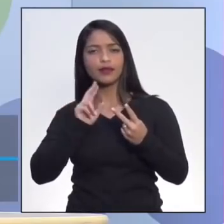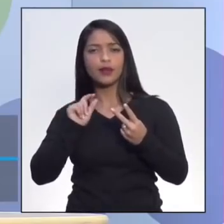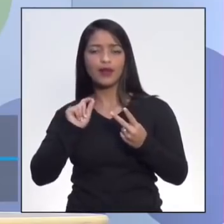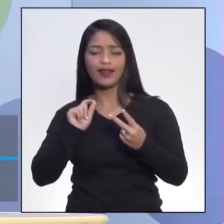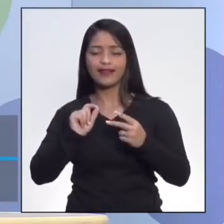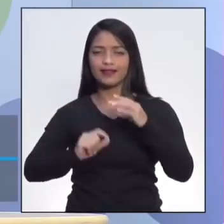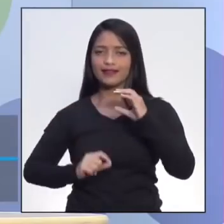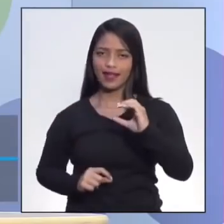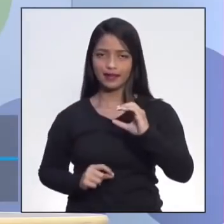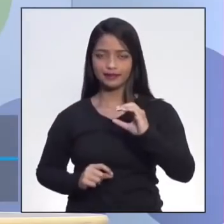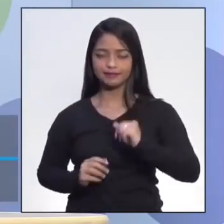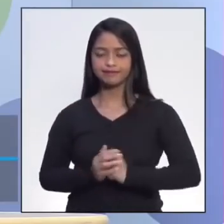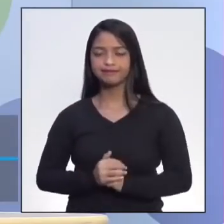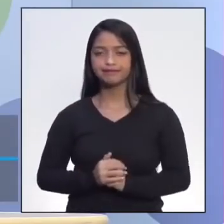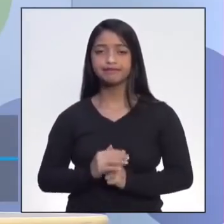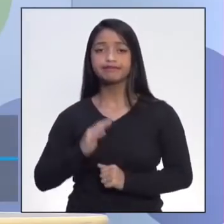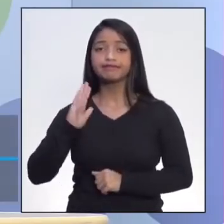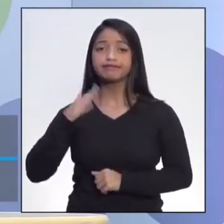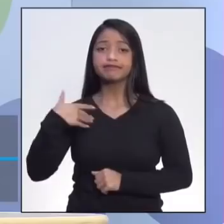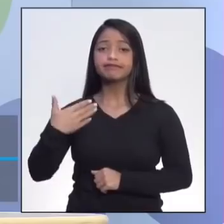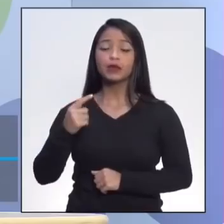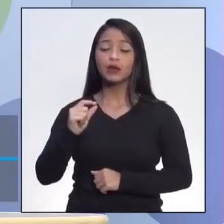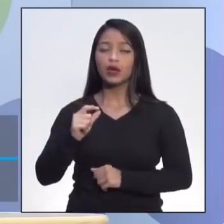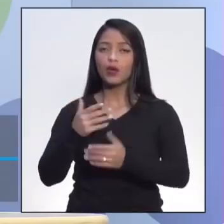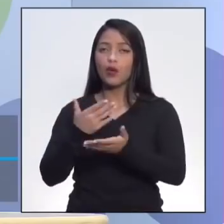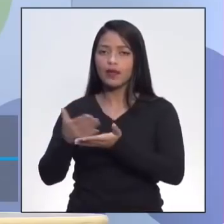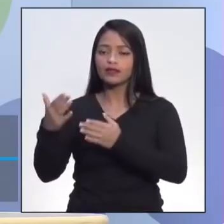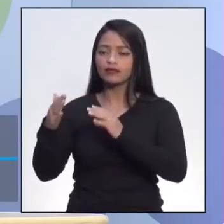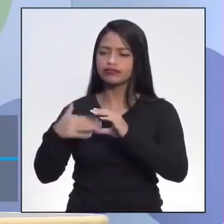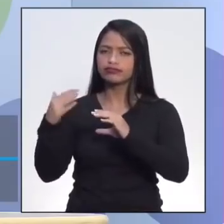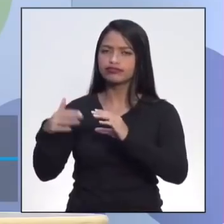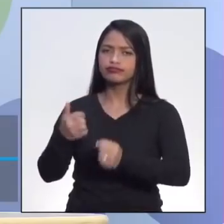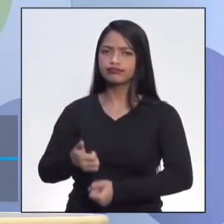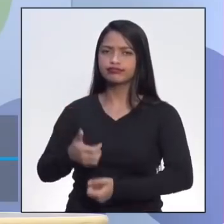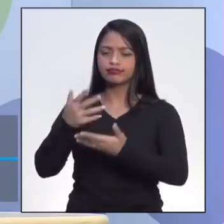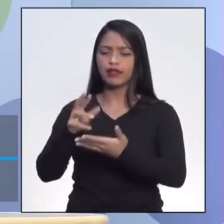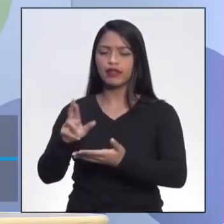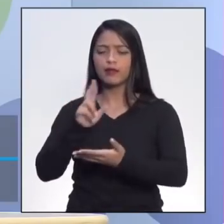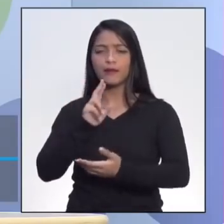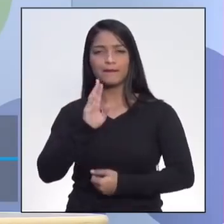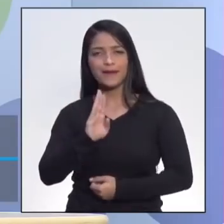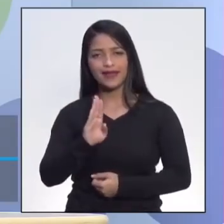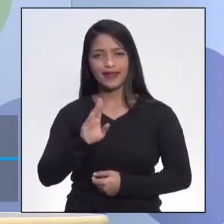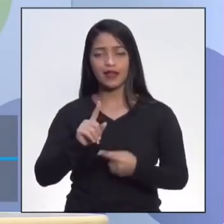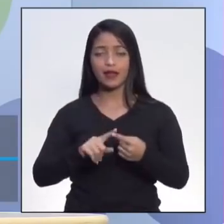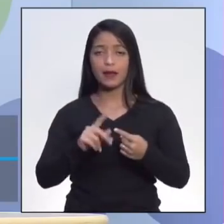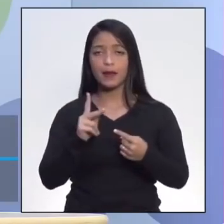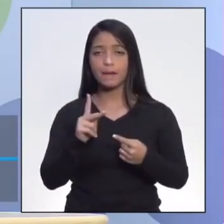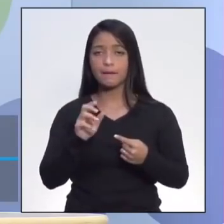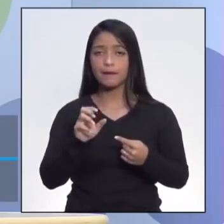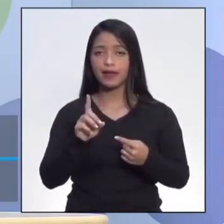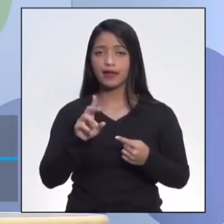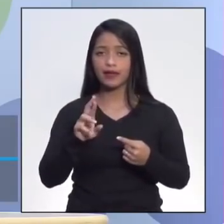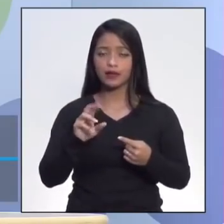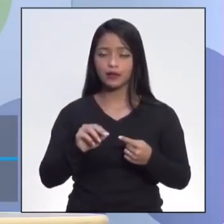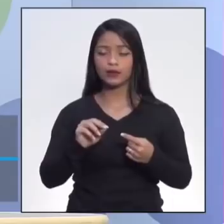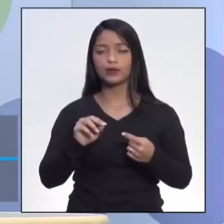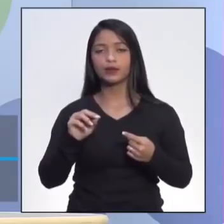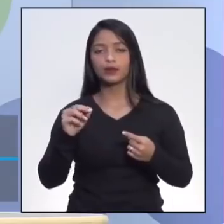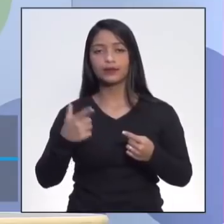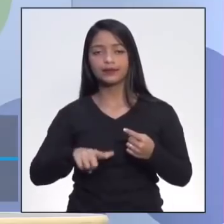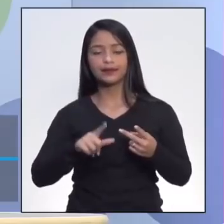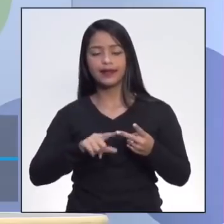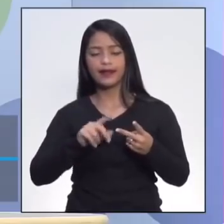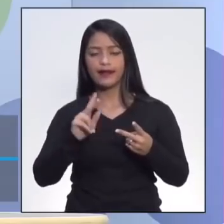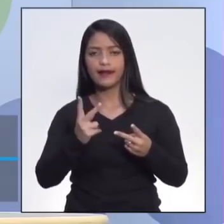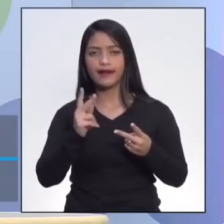C. Depois vieram respondendo a B. O Pedro respondeu a B. O